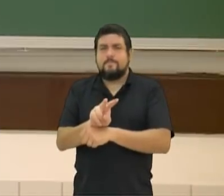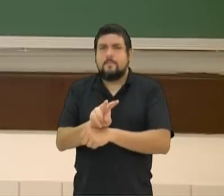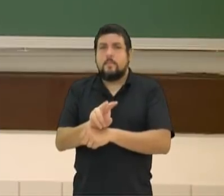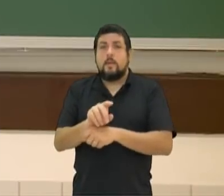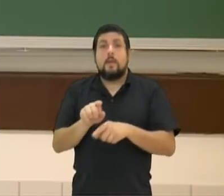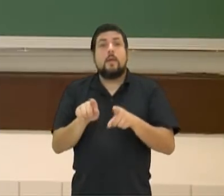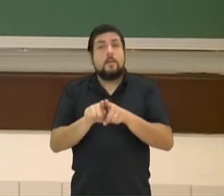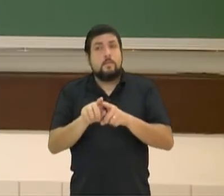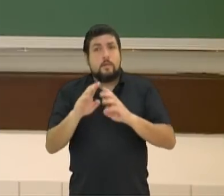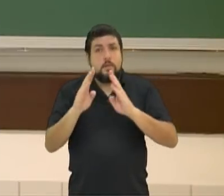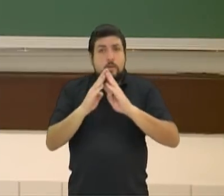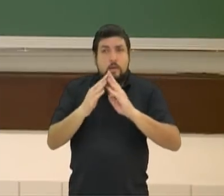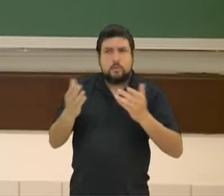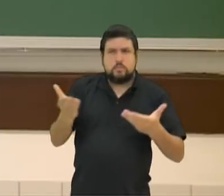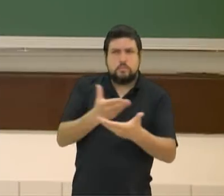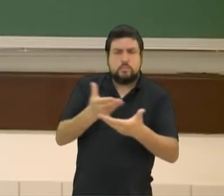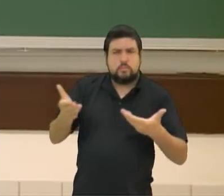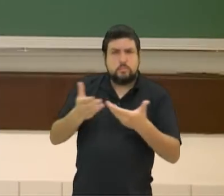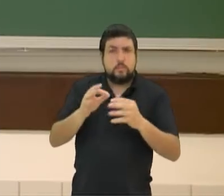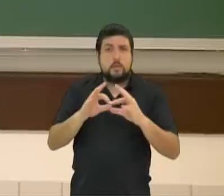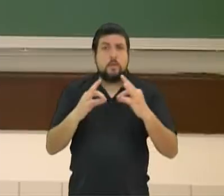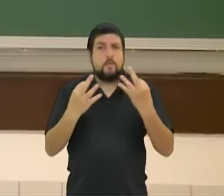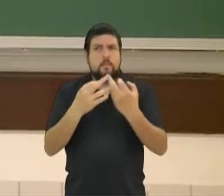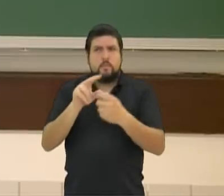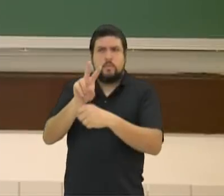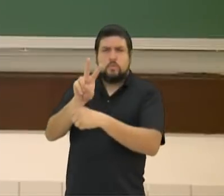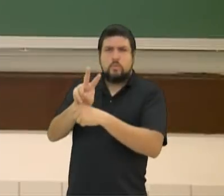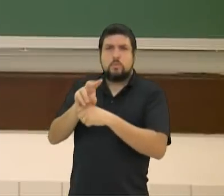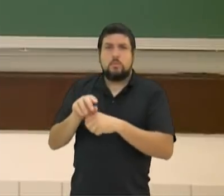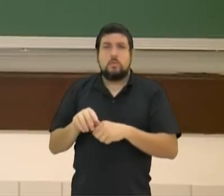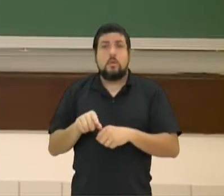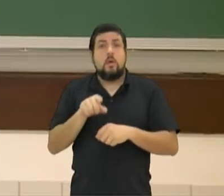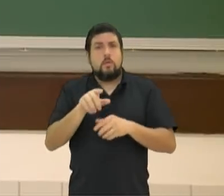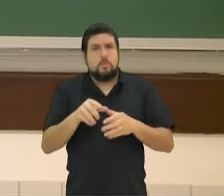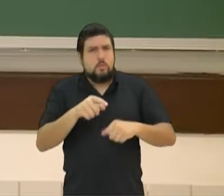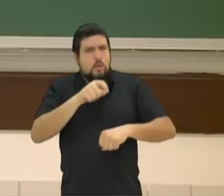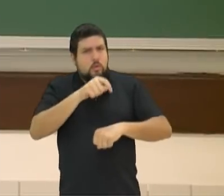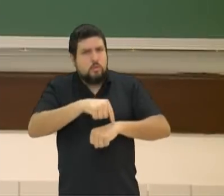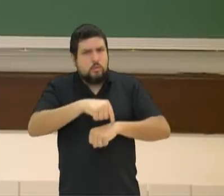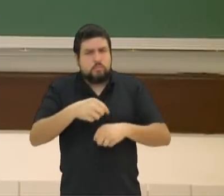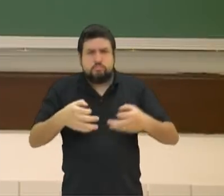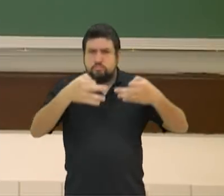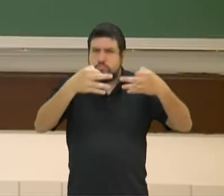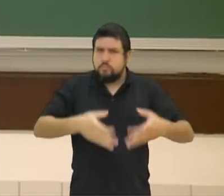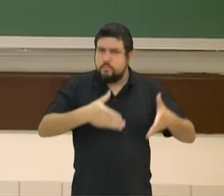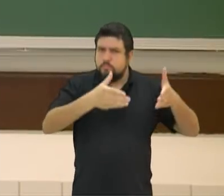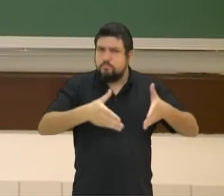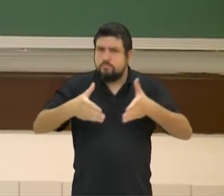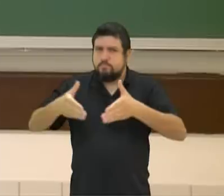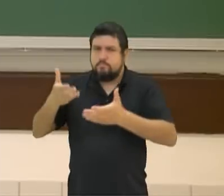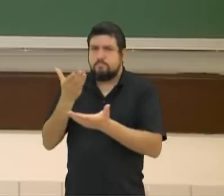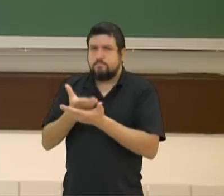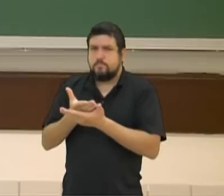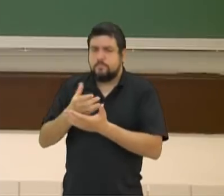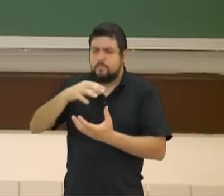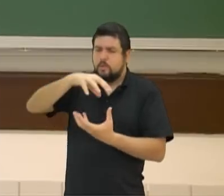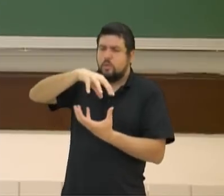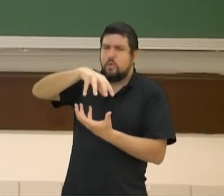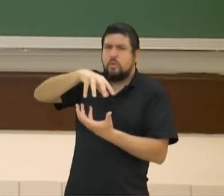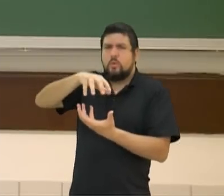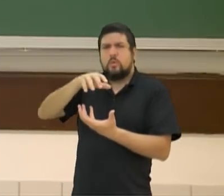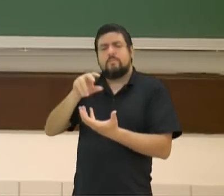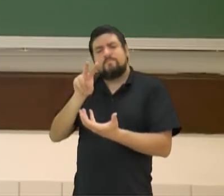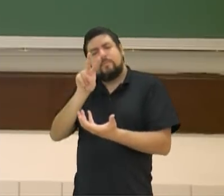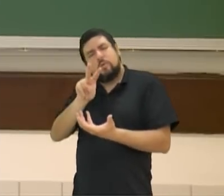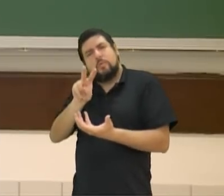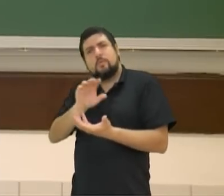ajudem em casa, cuide da sua família, tenha uma rotina de estudos, se alimente bem, se hidrate, cuide do planeta Terra. Ele é muito importante